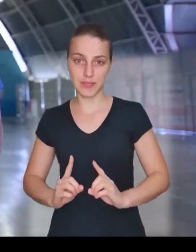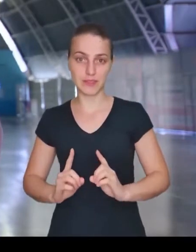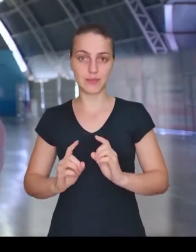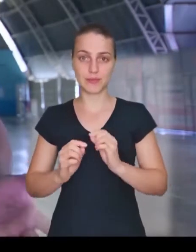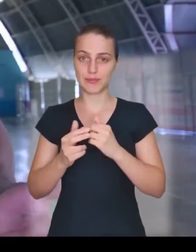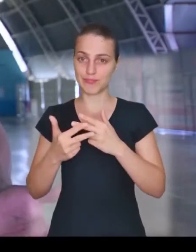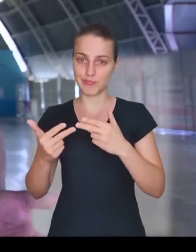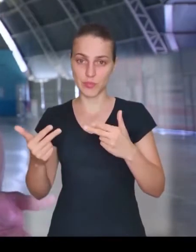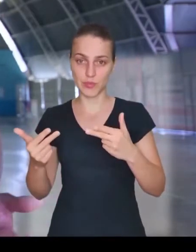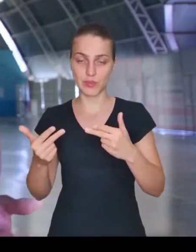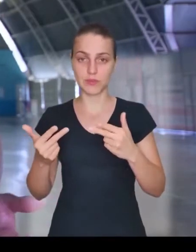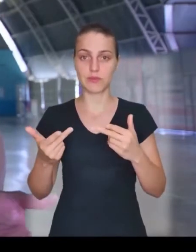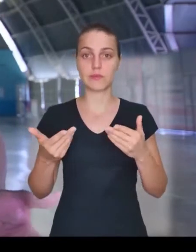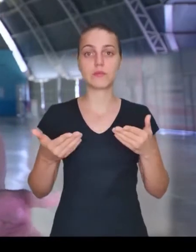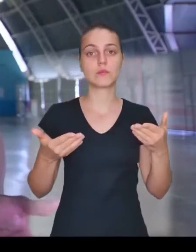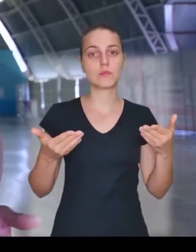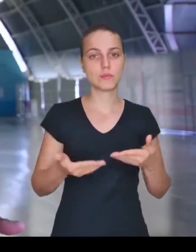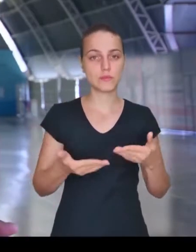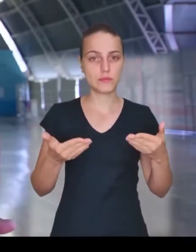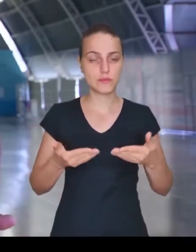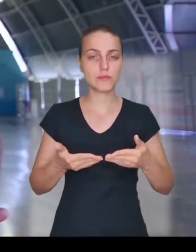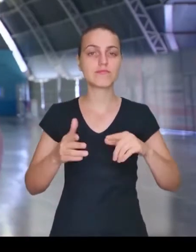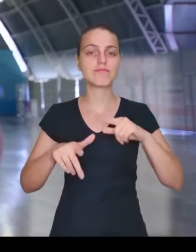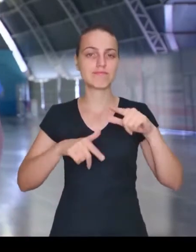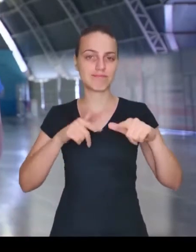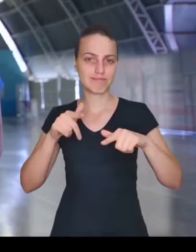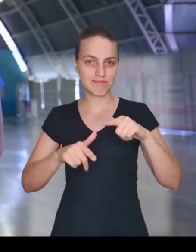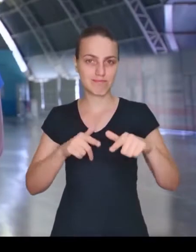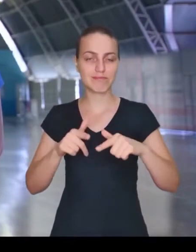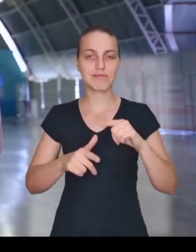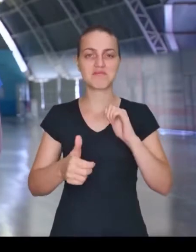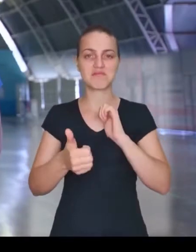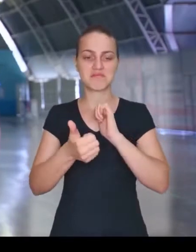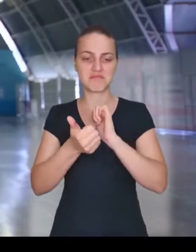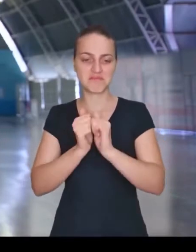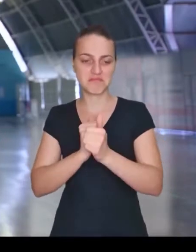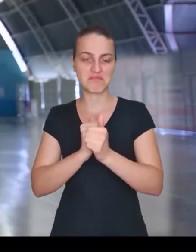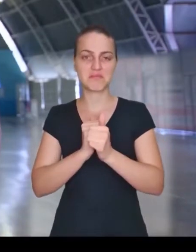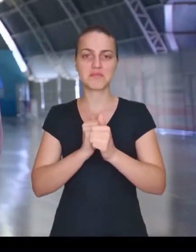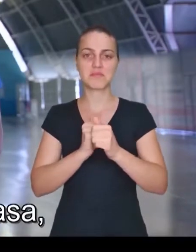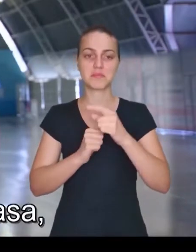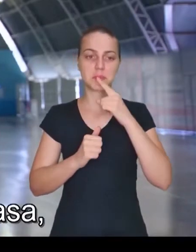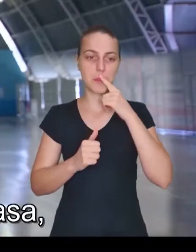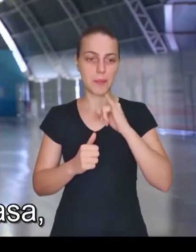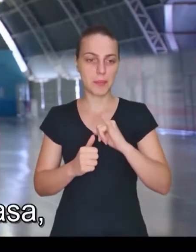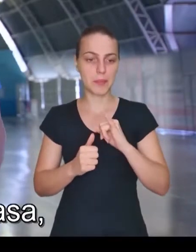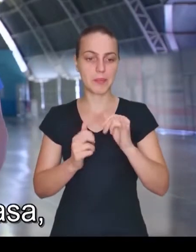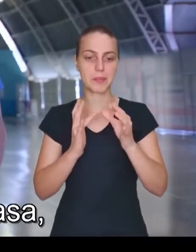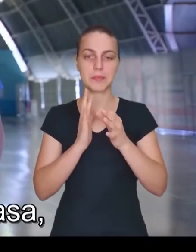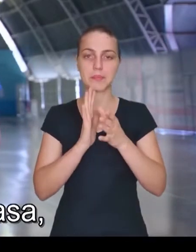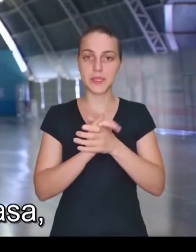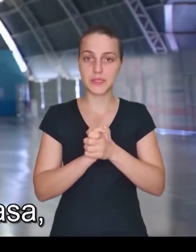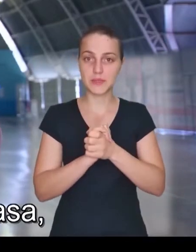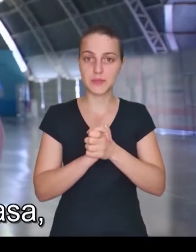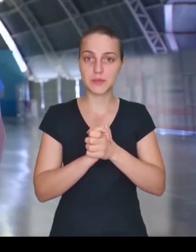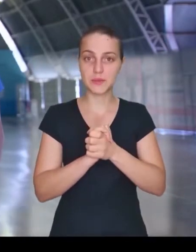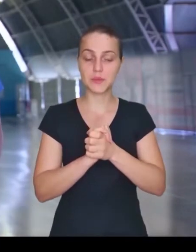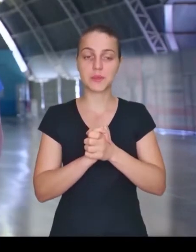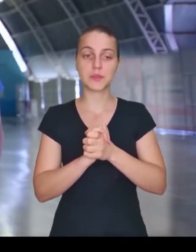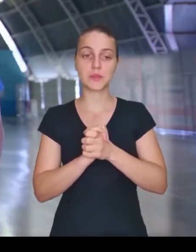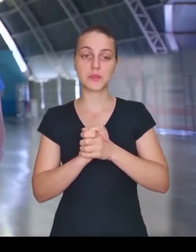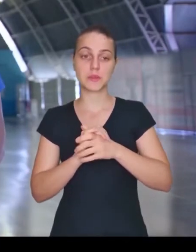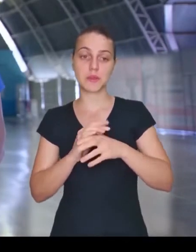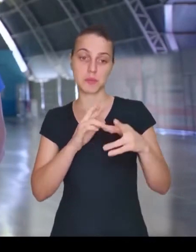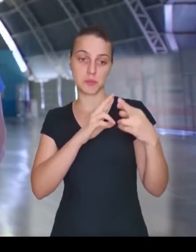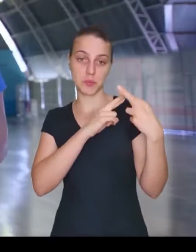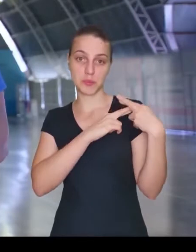hoje eu trabalho, eu sou atleta, eu sou pai, sou marido, sou dono da casa,